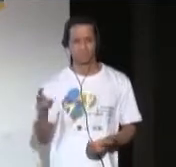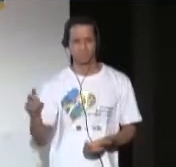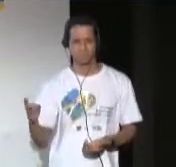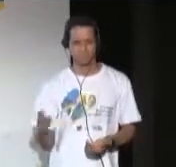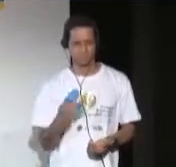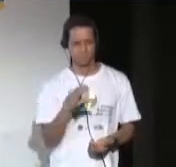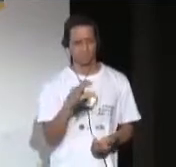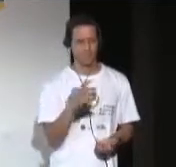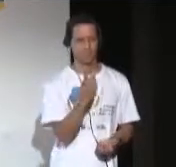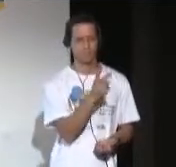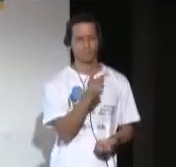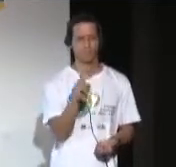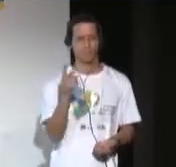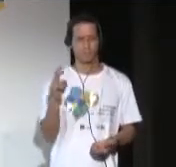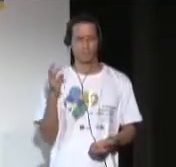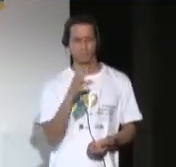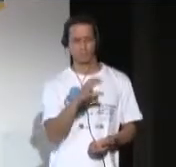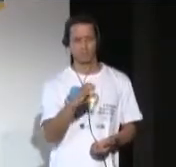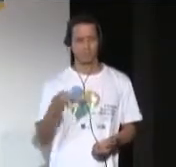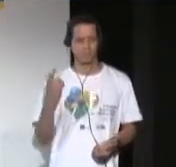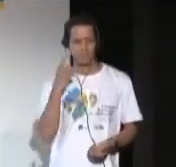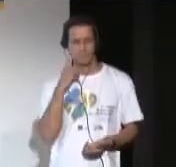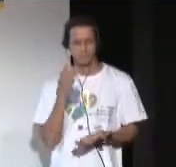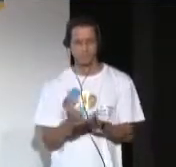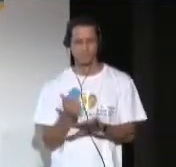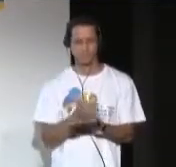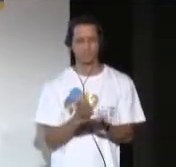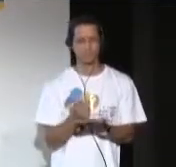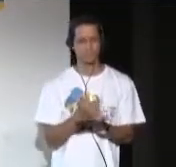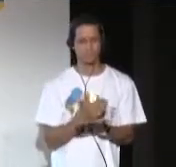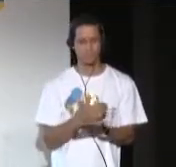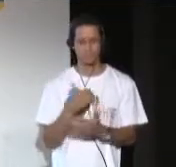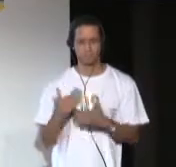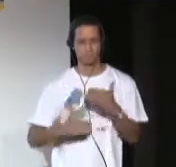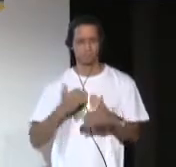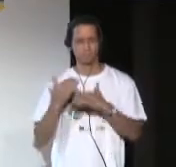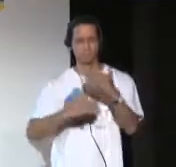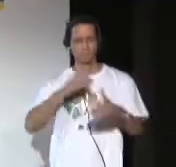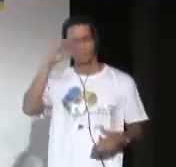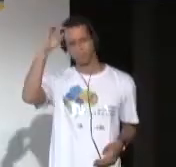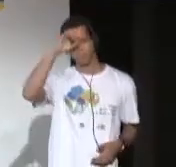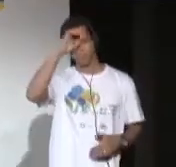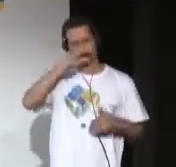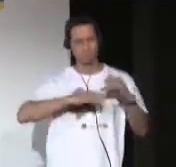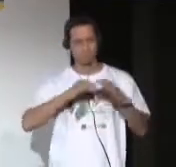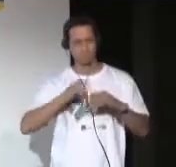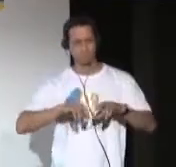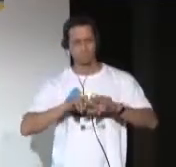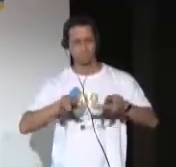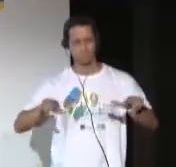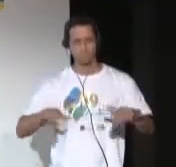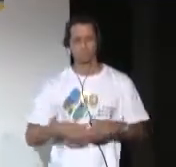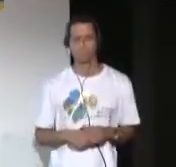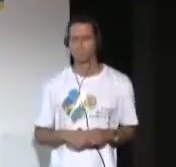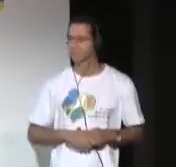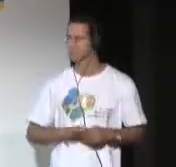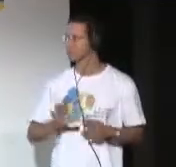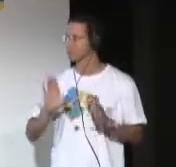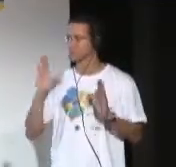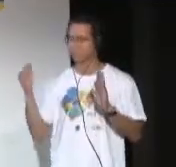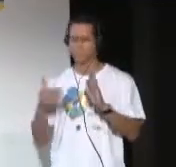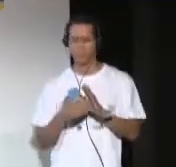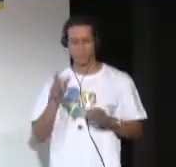mais 25 centavos, e começam a desenvolver e aprender operações abstratas. Eu não estou falando que todo